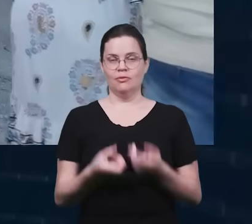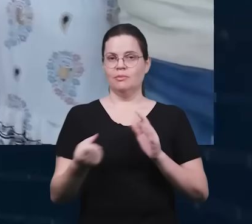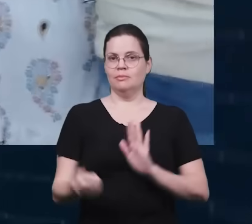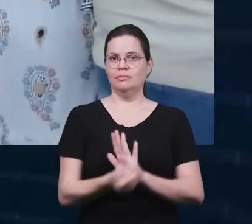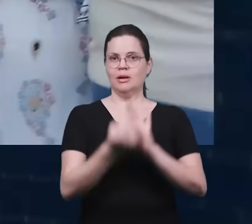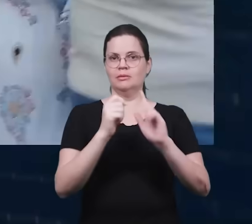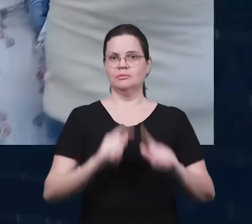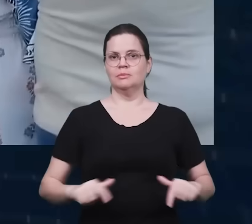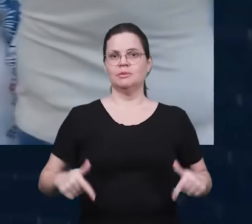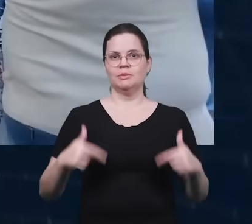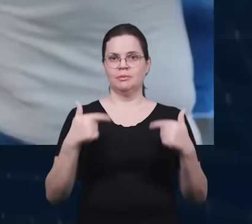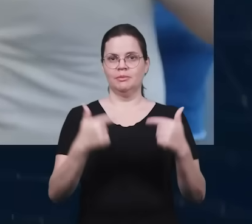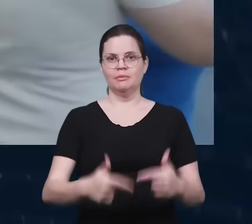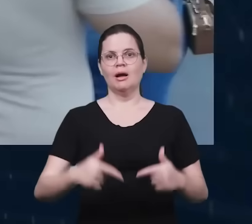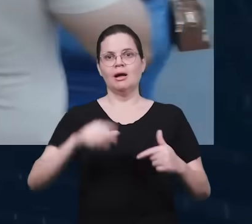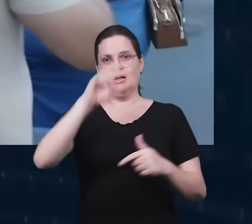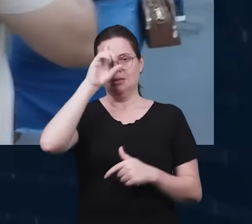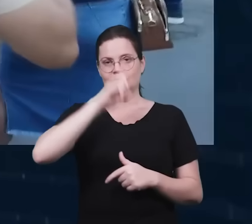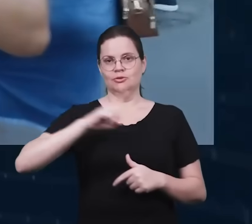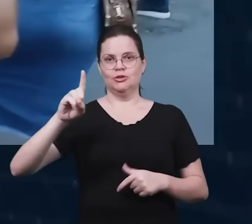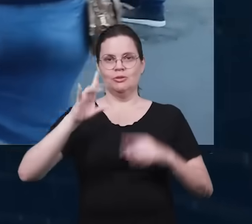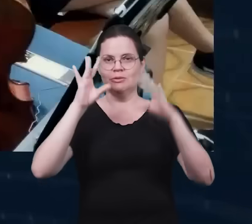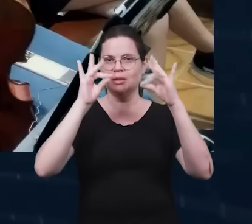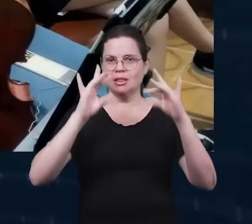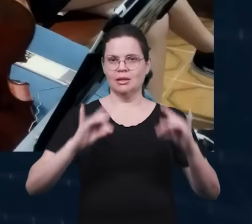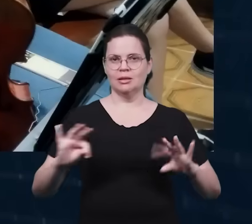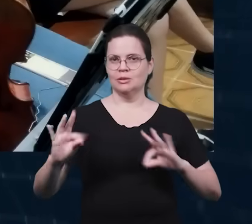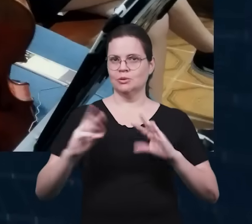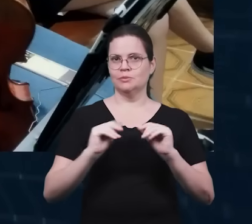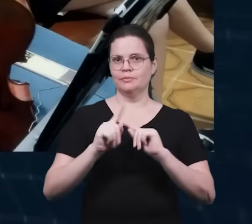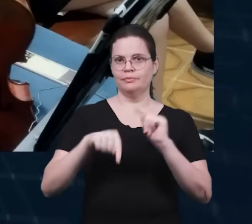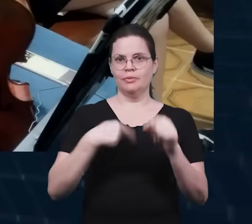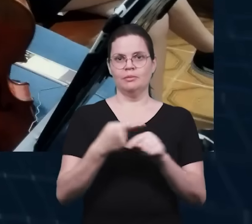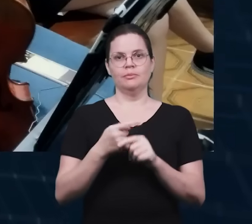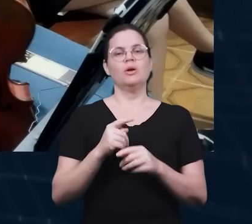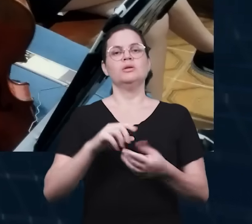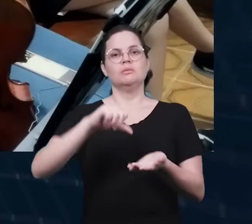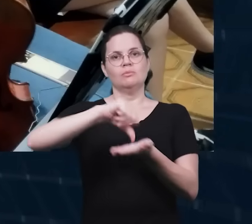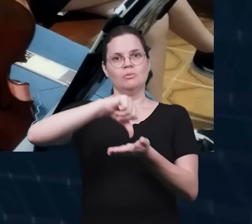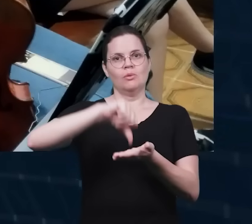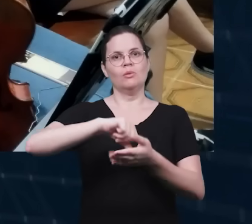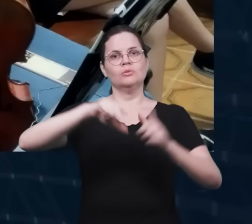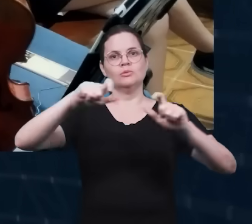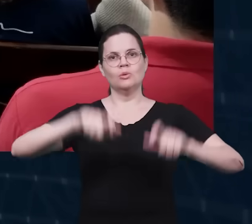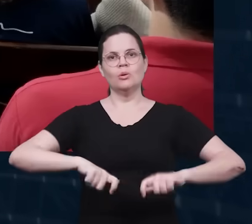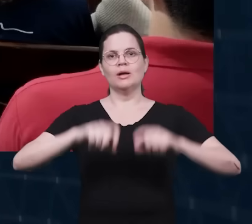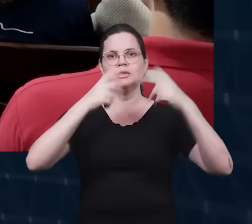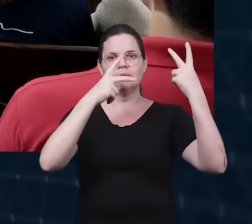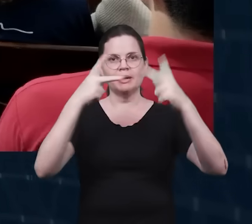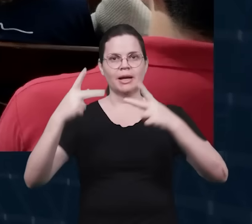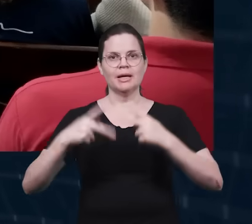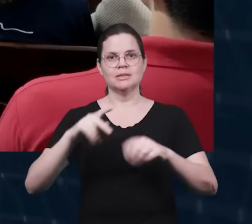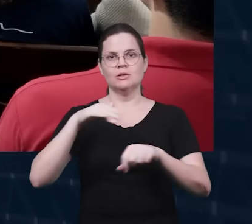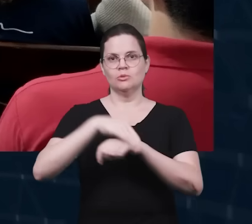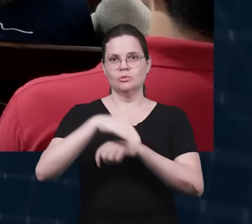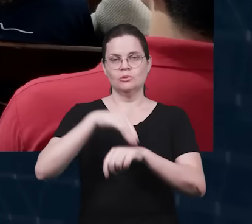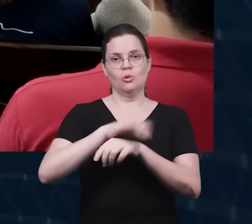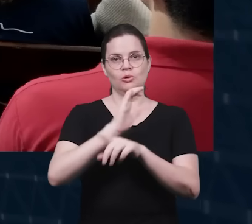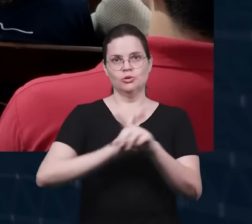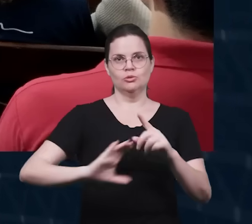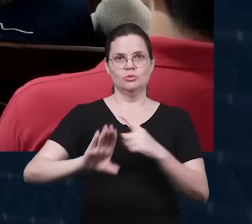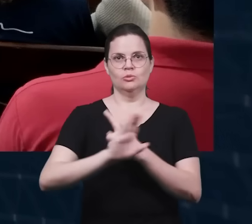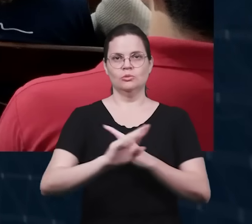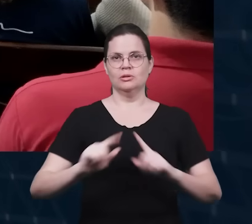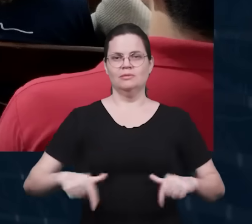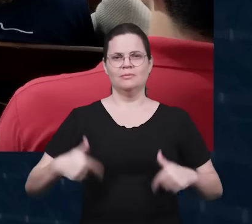ação de Deus em cada detalhe. À noite, o culto no ponto de pregação do bairro foi um verdadeiro mover do